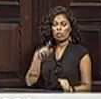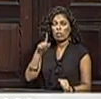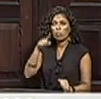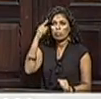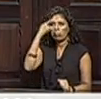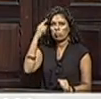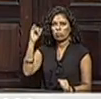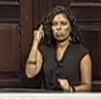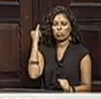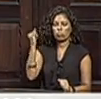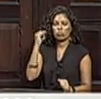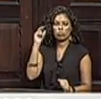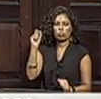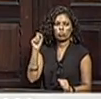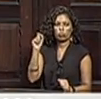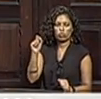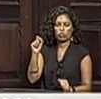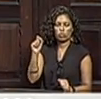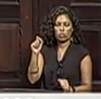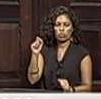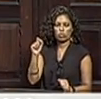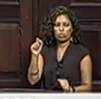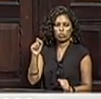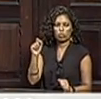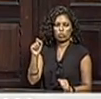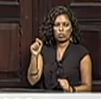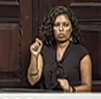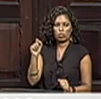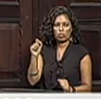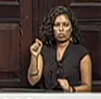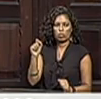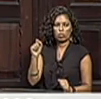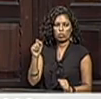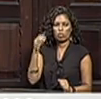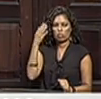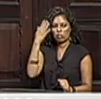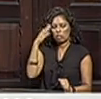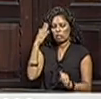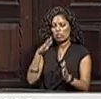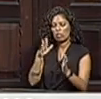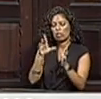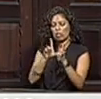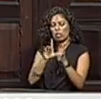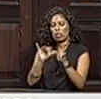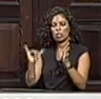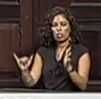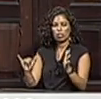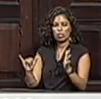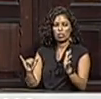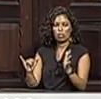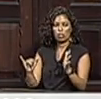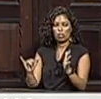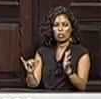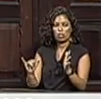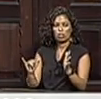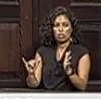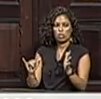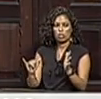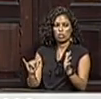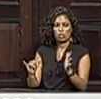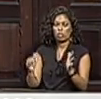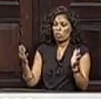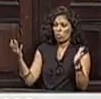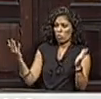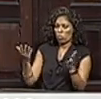importante também que isso de fato valha, que a lei efetivamente seja respeitada. E o que a gente se depara, eu acho que todos